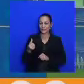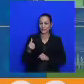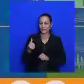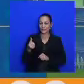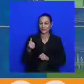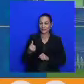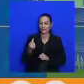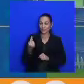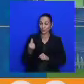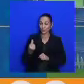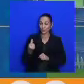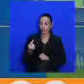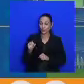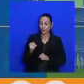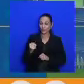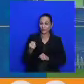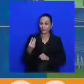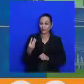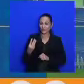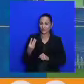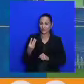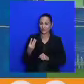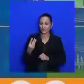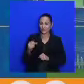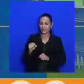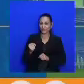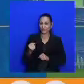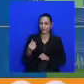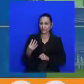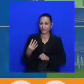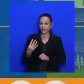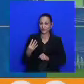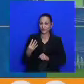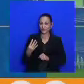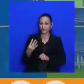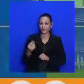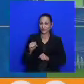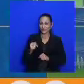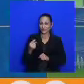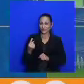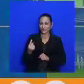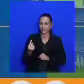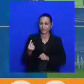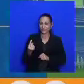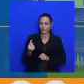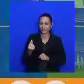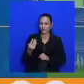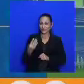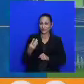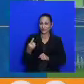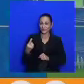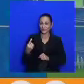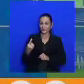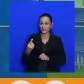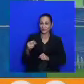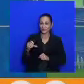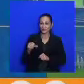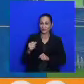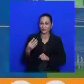56, 61, 83, 84, 81,